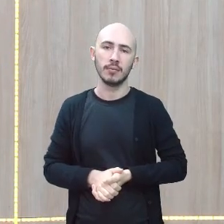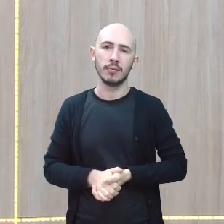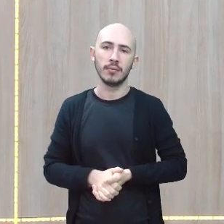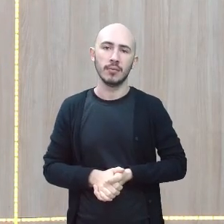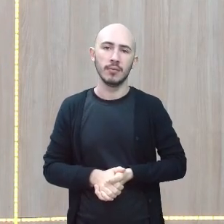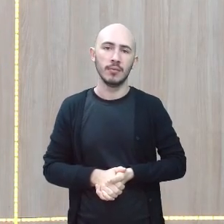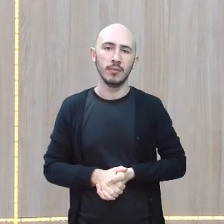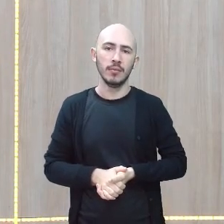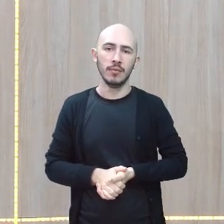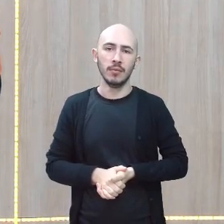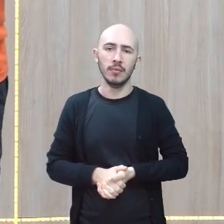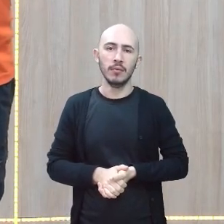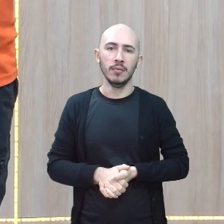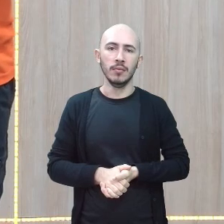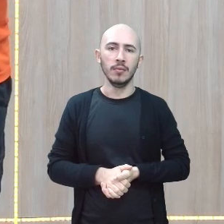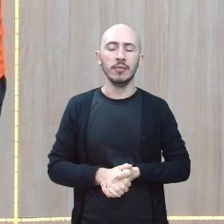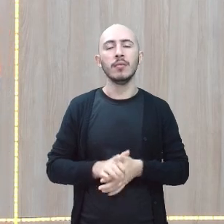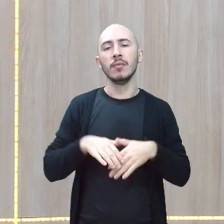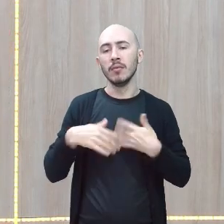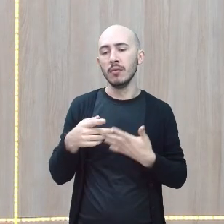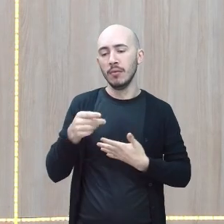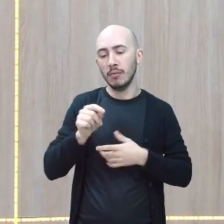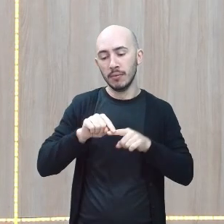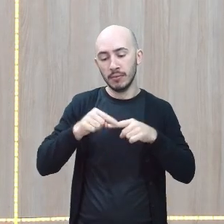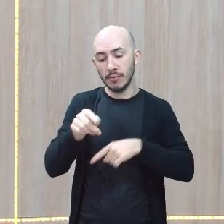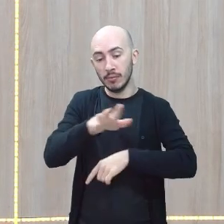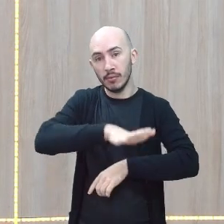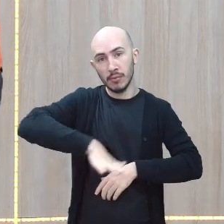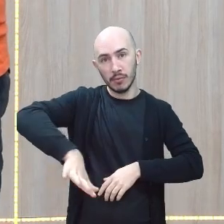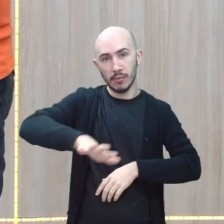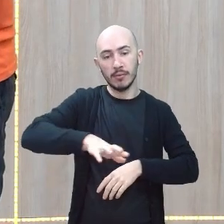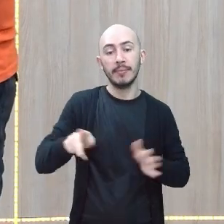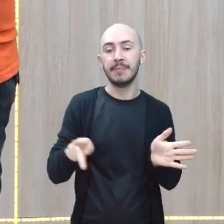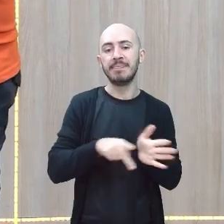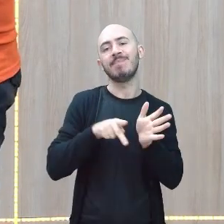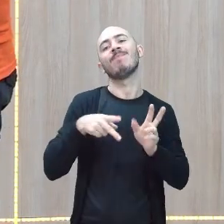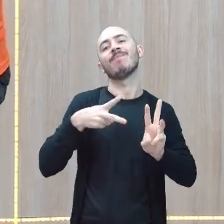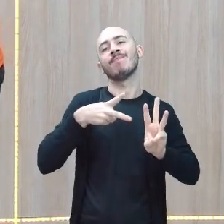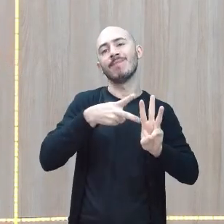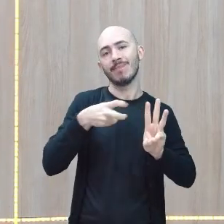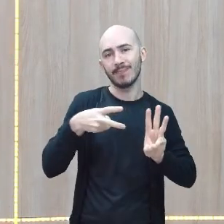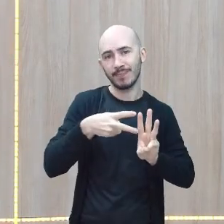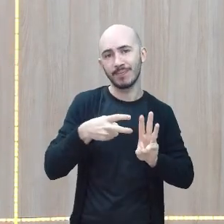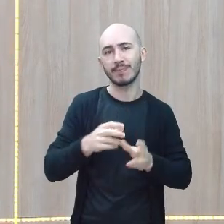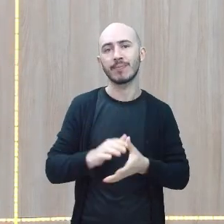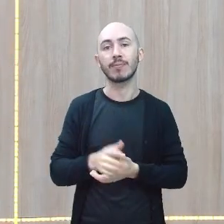tomando as terras que pertenciam a esse povo indígena. Mas vamos assistir um outro trecho.